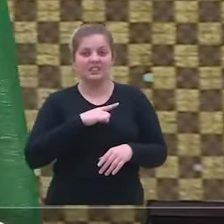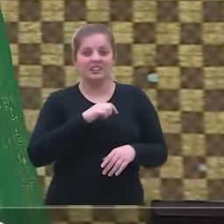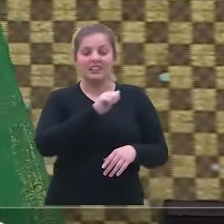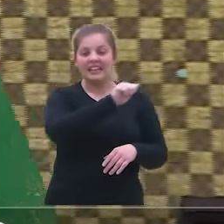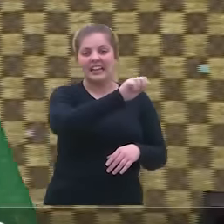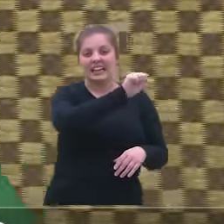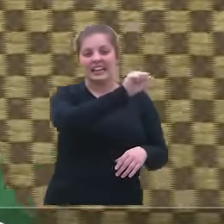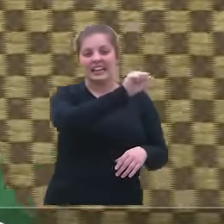menor